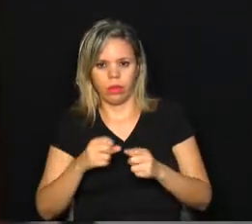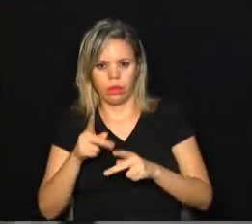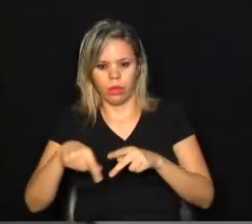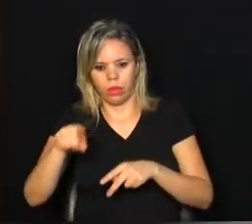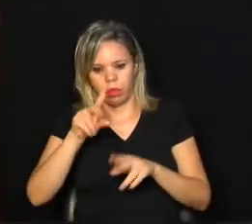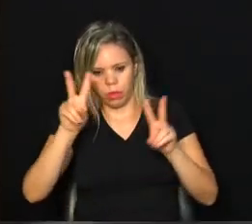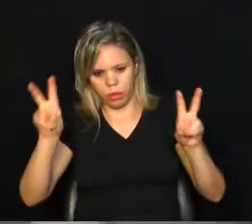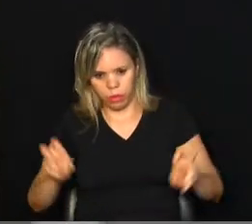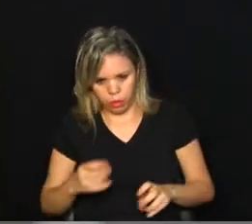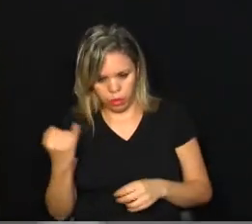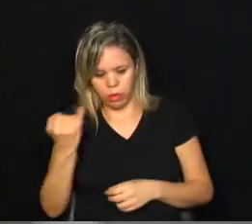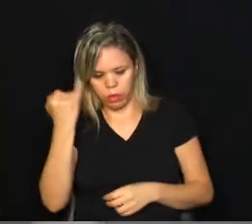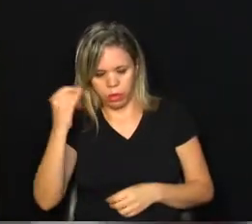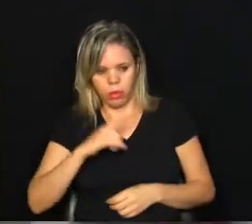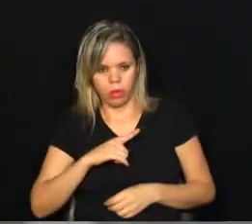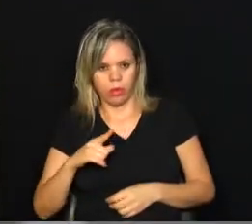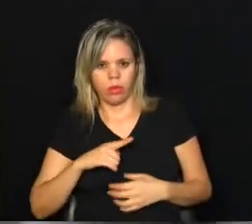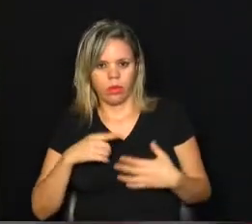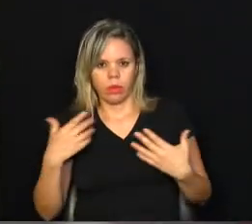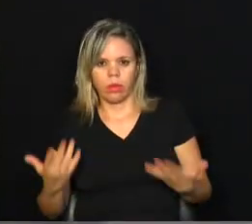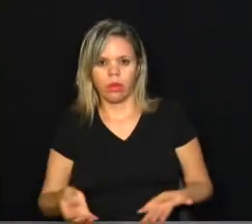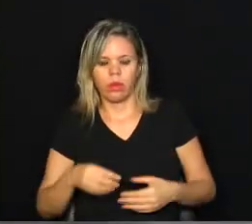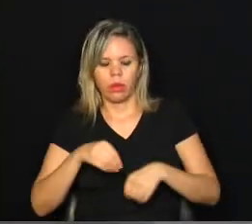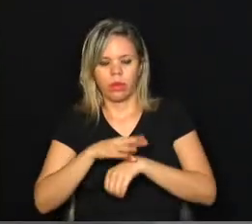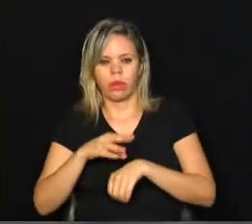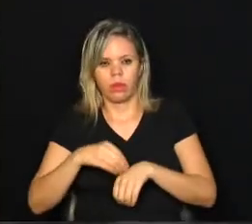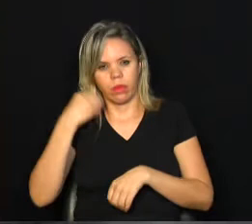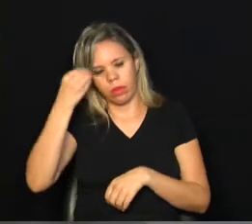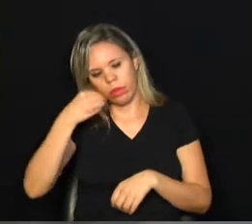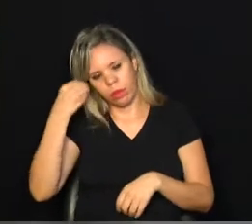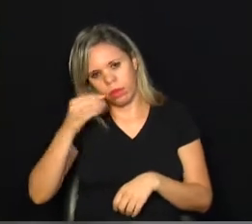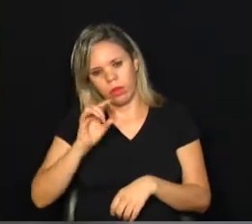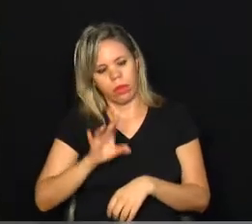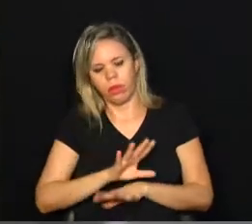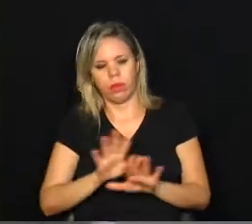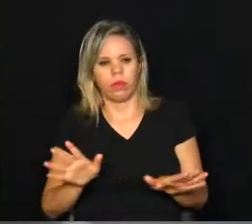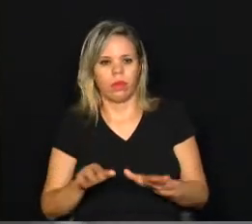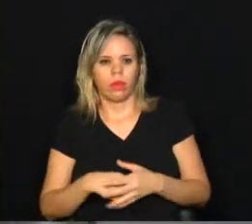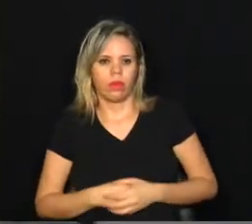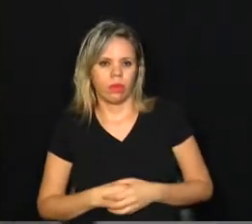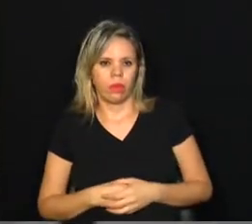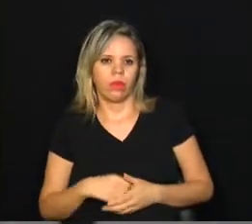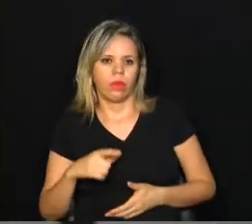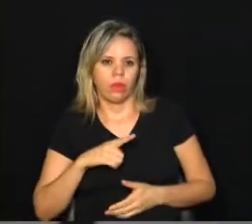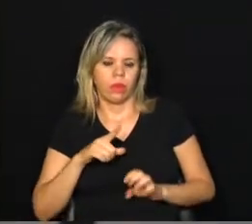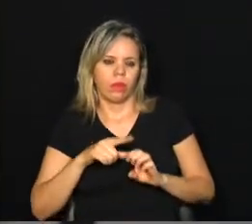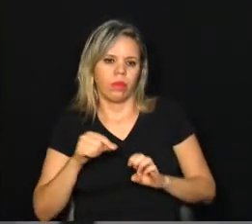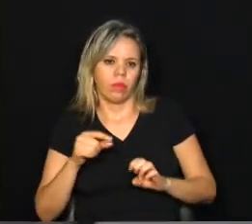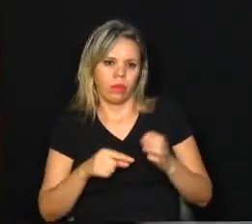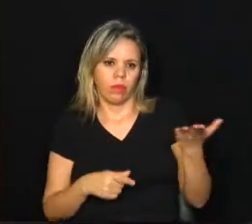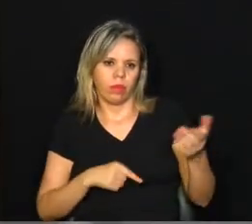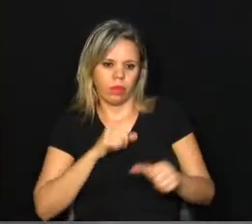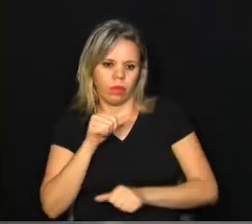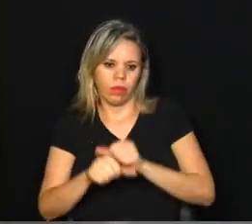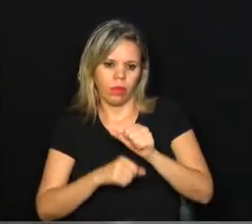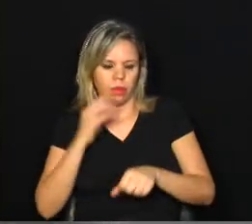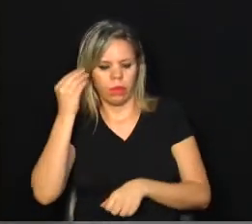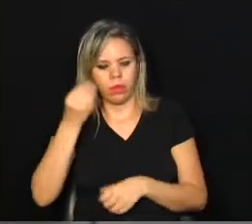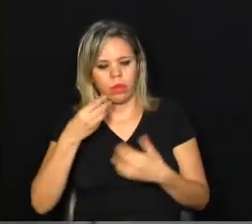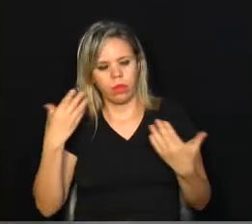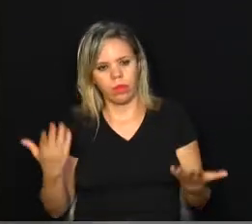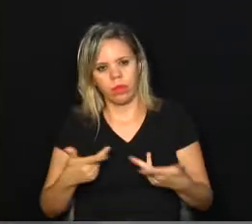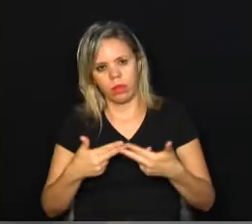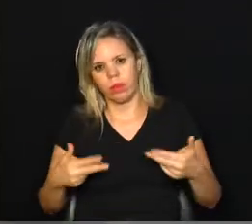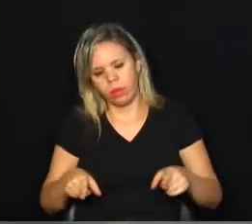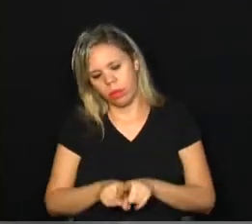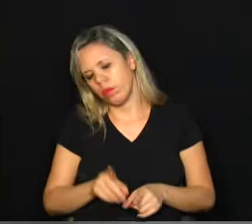sobre a importância que isso tem. Ou seja, trazer o conhecimento, mas não só conhecimento. Você tem que ser um empreendedor que transforma conhecimento em